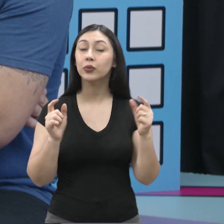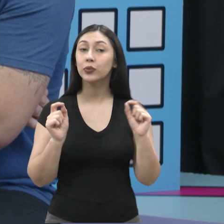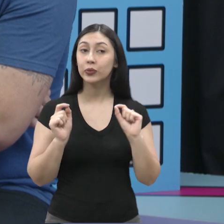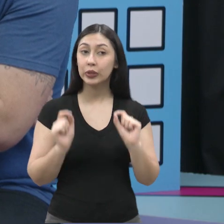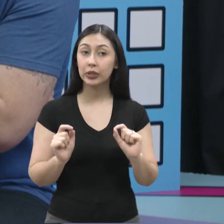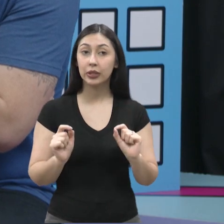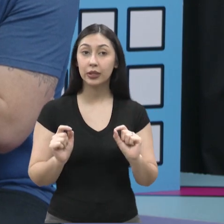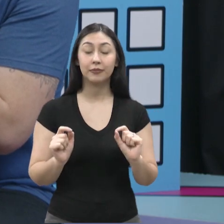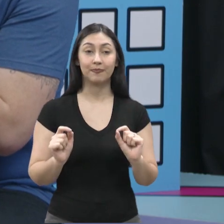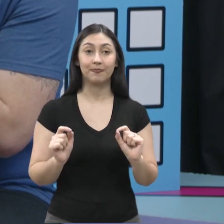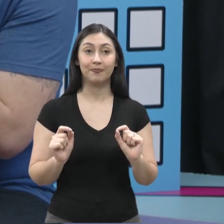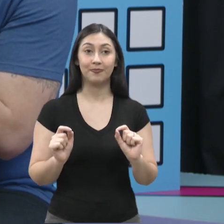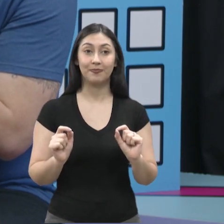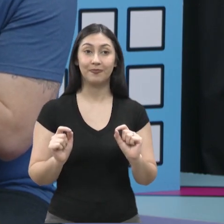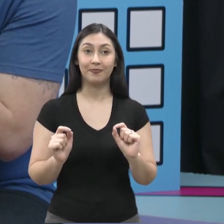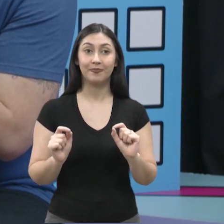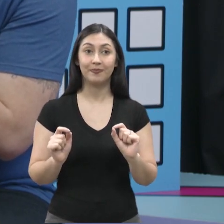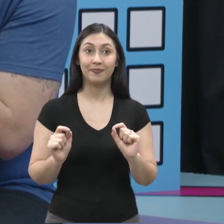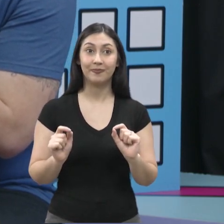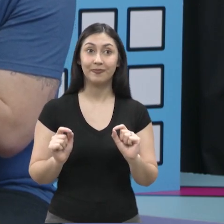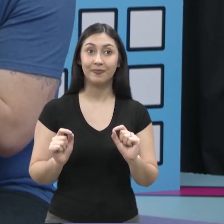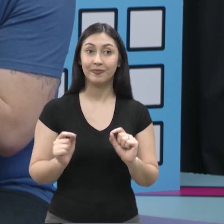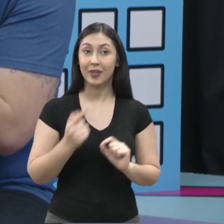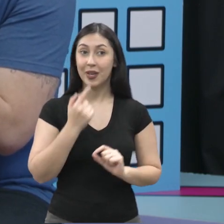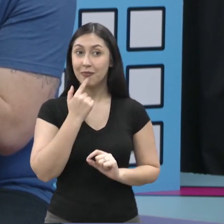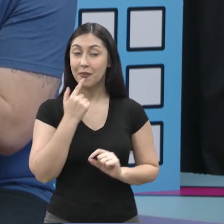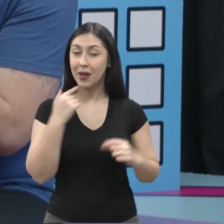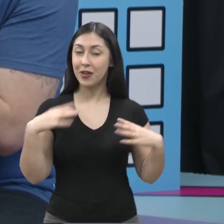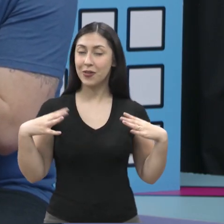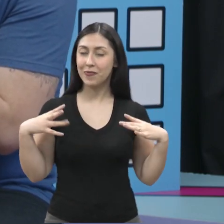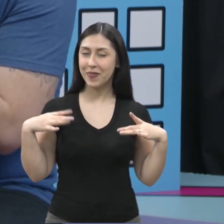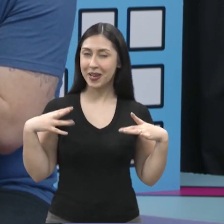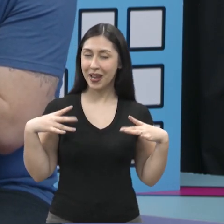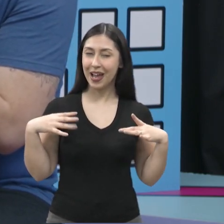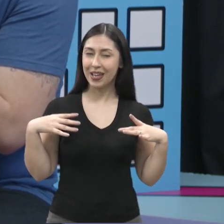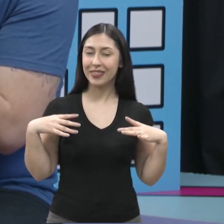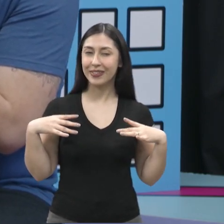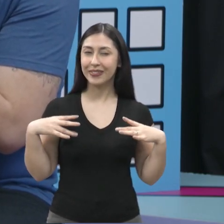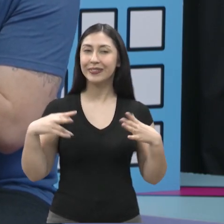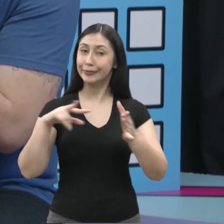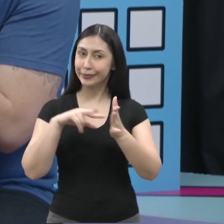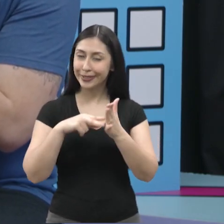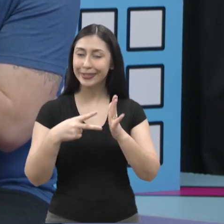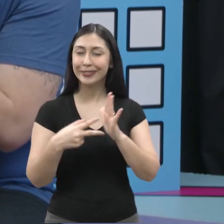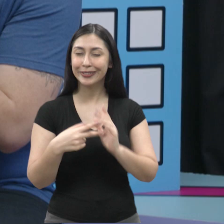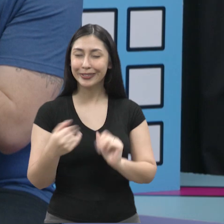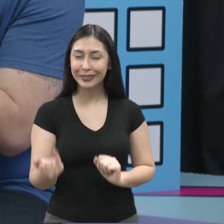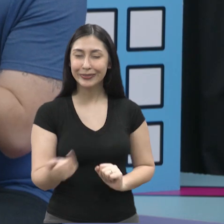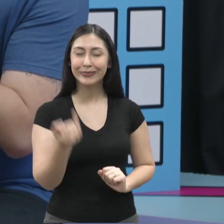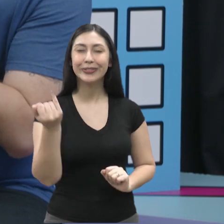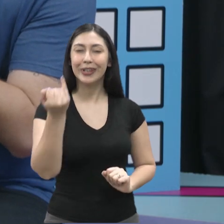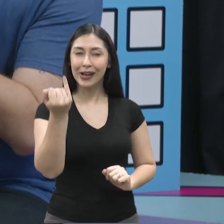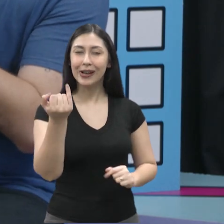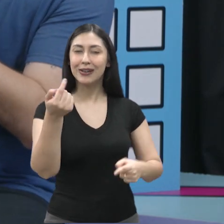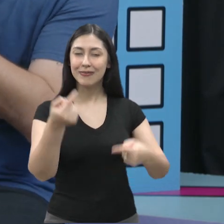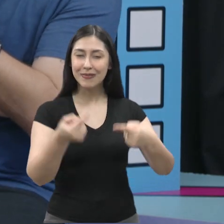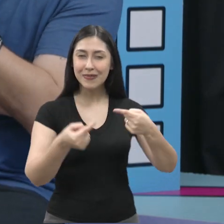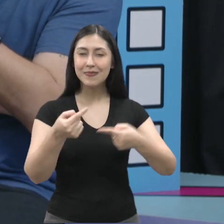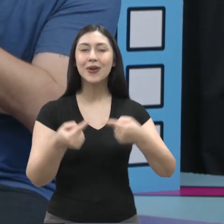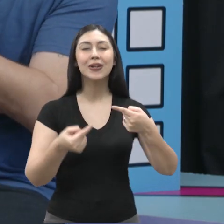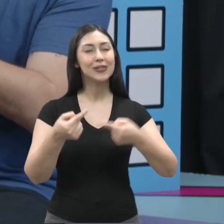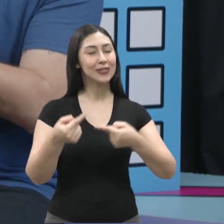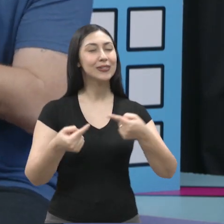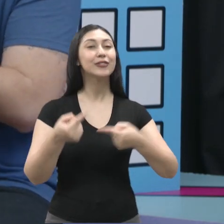do nosso tema de hoje. A gente está falando aqui de um dos feriados que o pessoal gosta pela folga, mas que tem significado Um